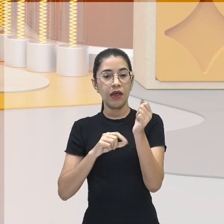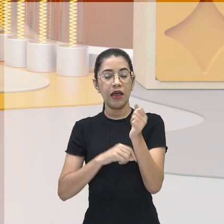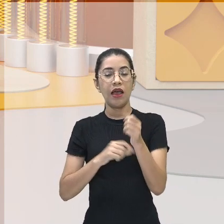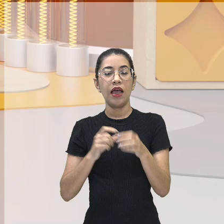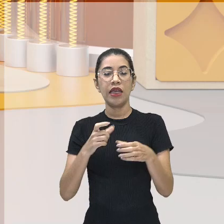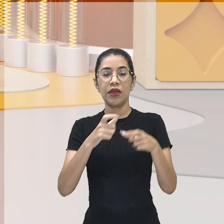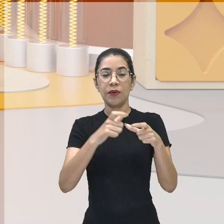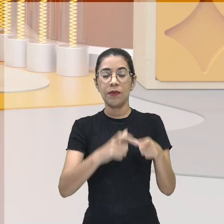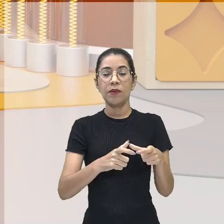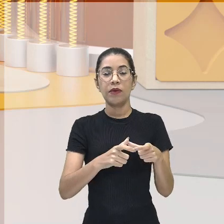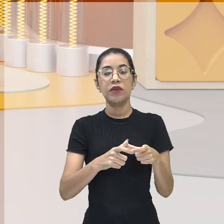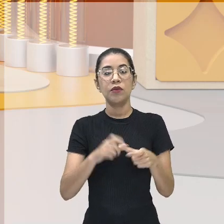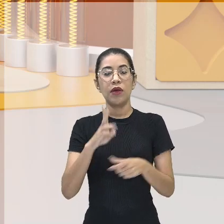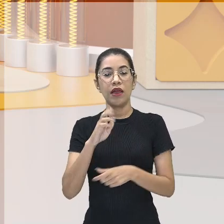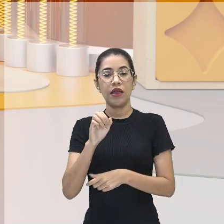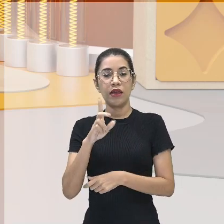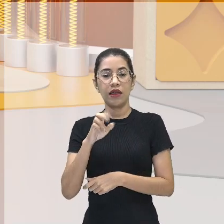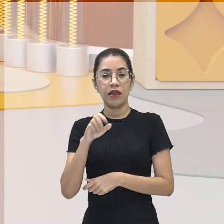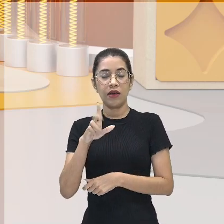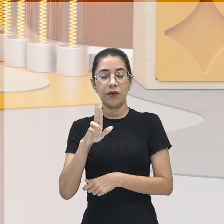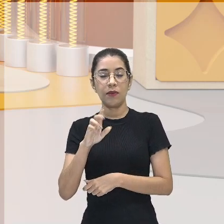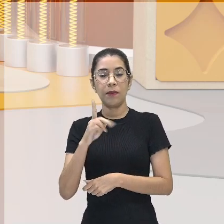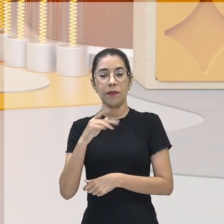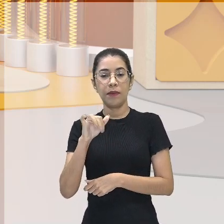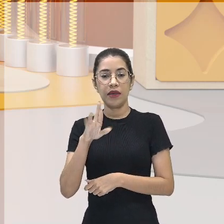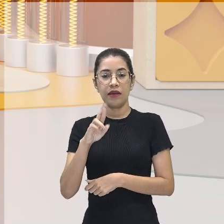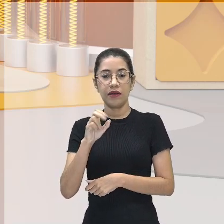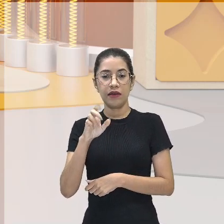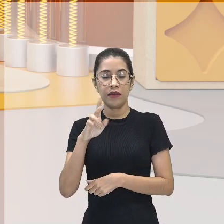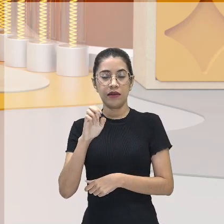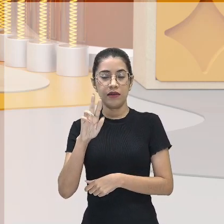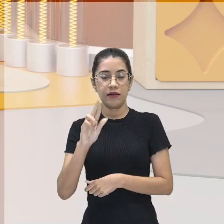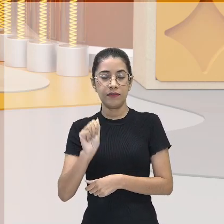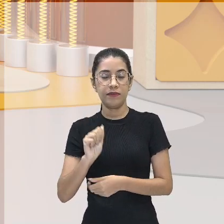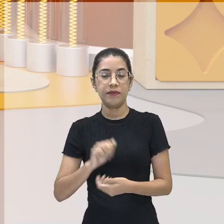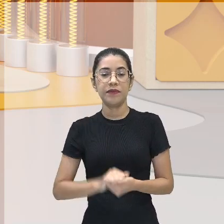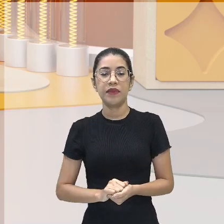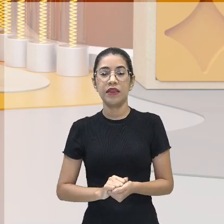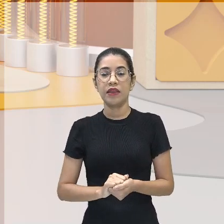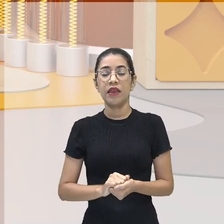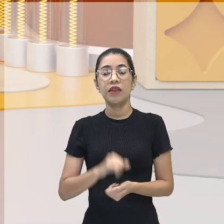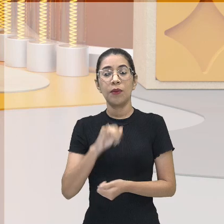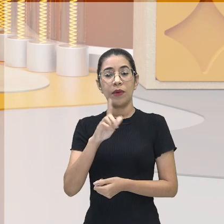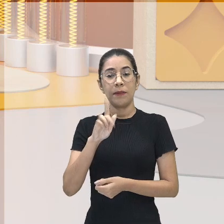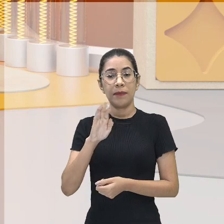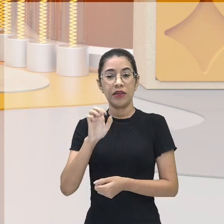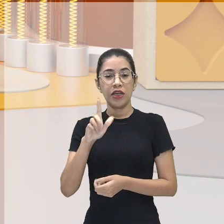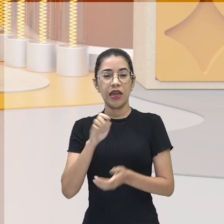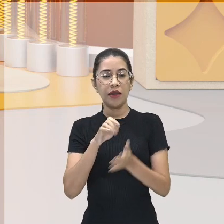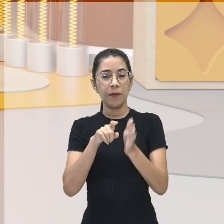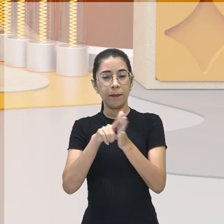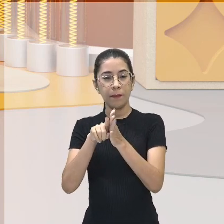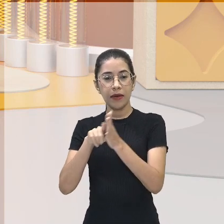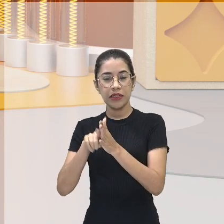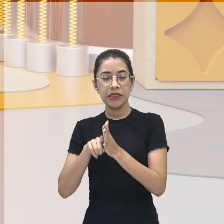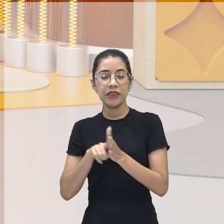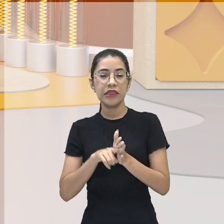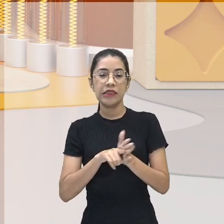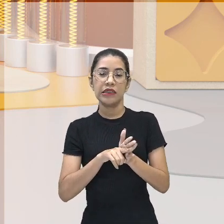tá bom? Então, o IBGE, ele vai realizando de acordo, né, com o levantamento que é